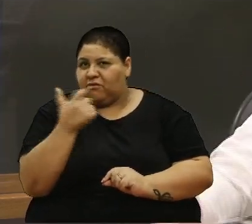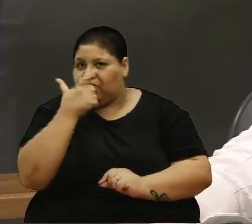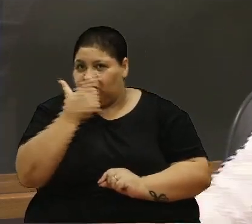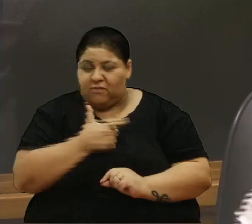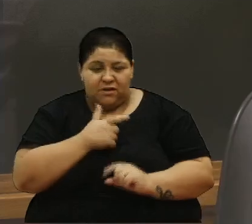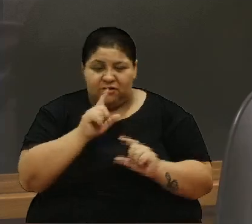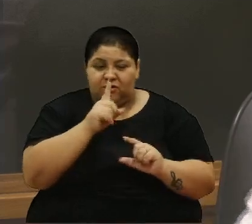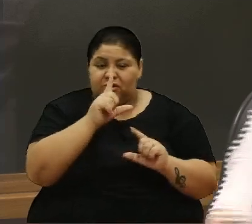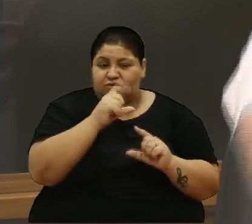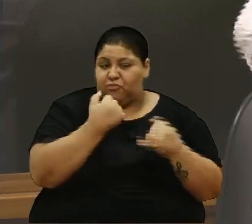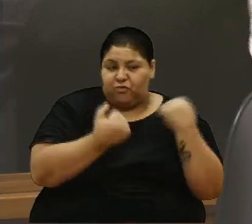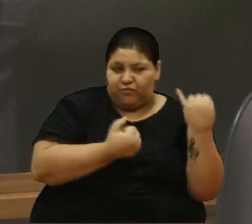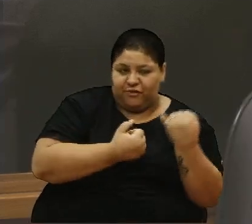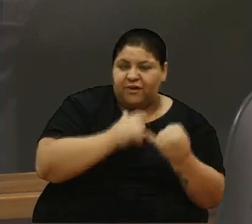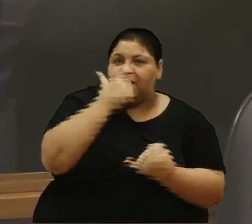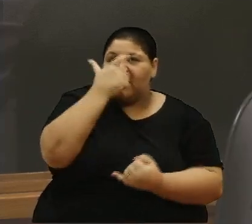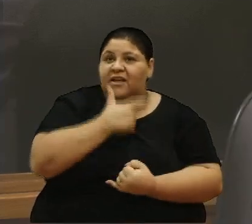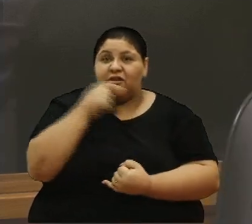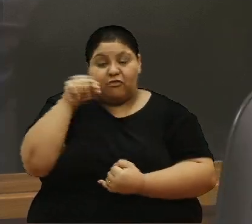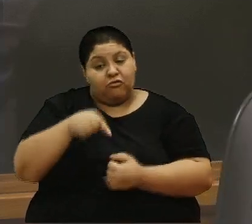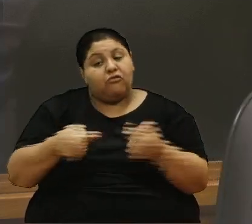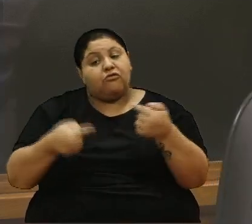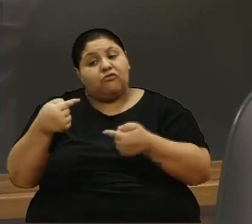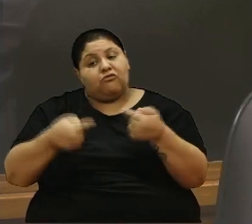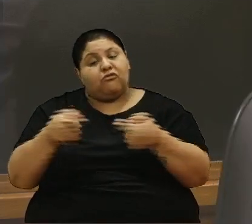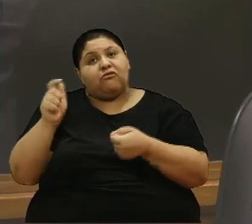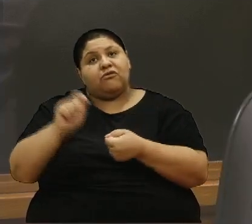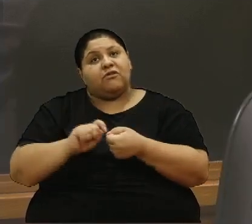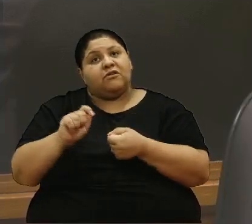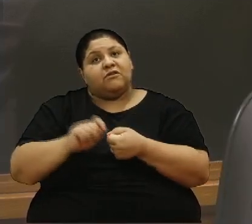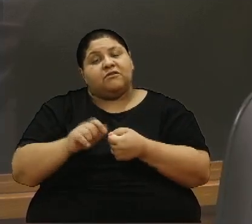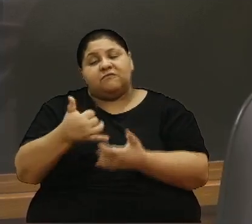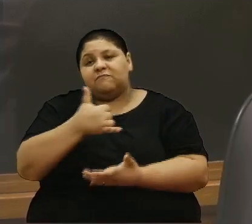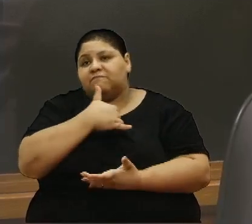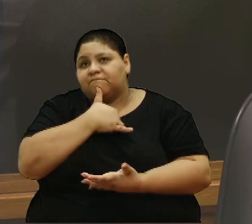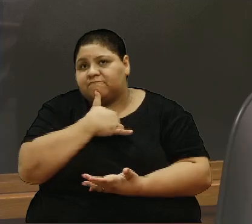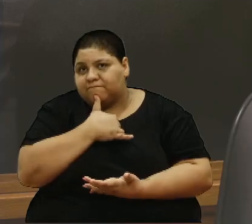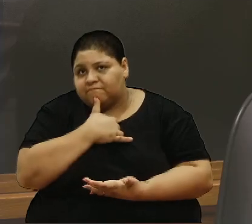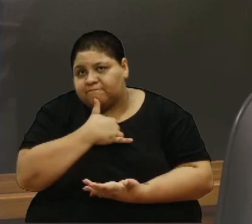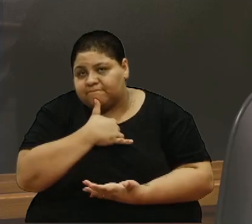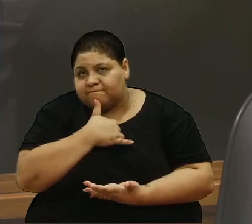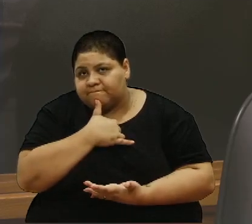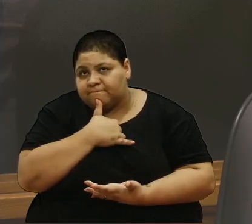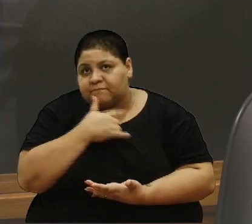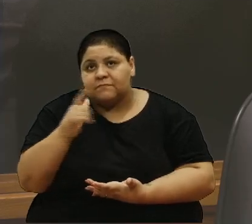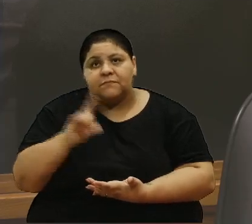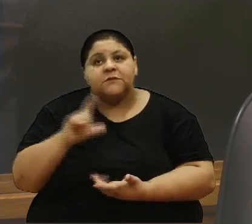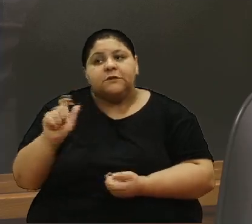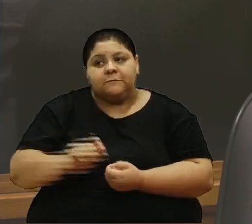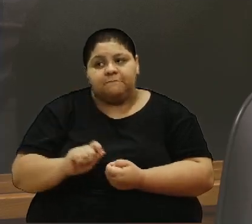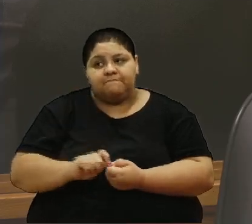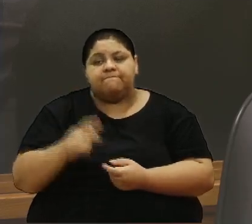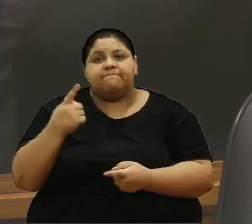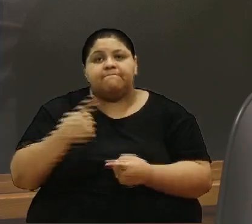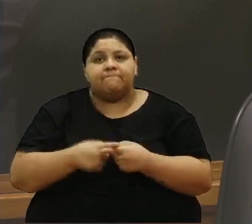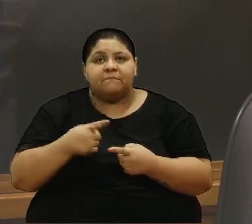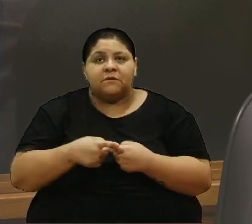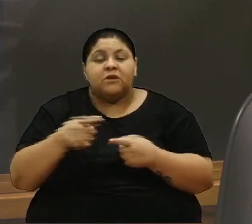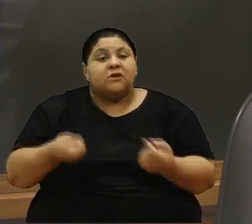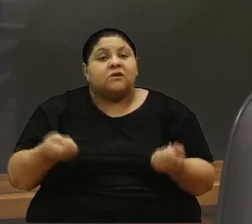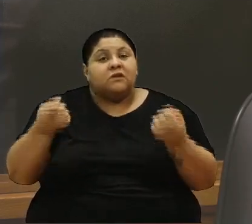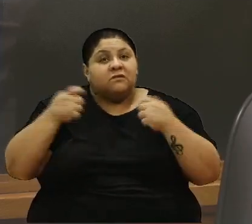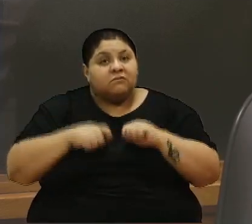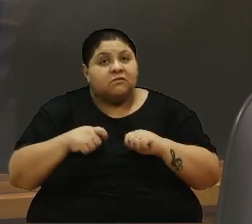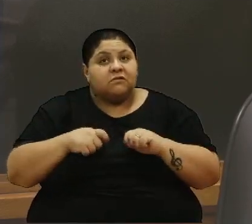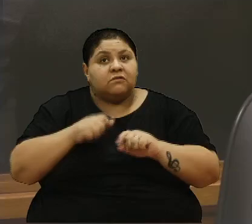menos importante. E eu acho que são debates que nós fazemos aqui que, infelizmente, temos que fazer. Porque deveriam ser desnecessários